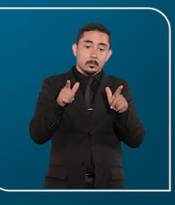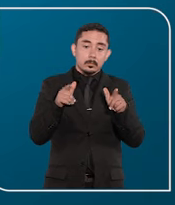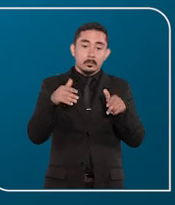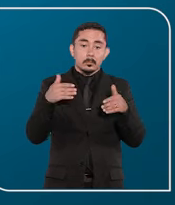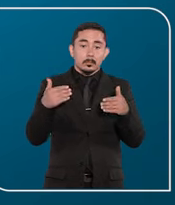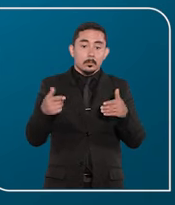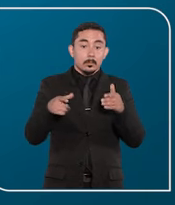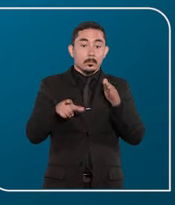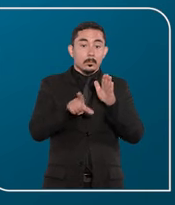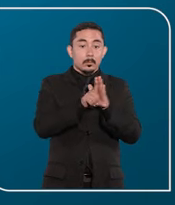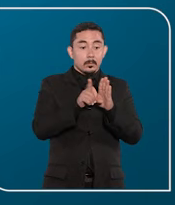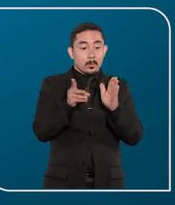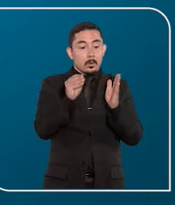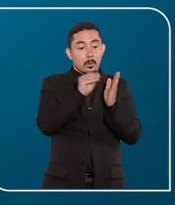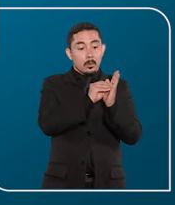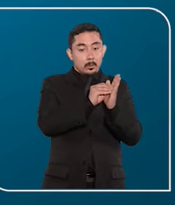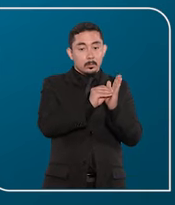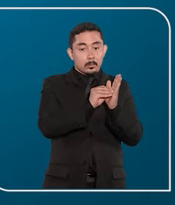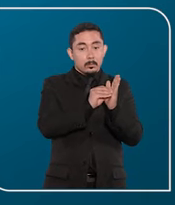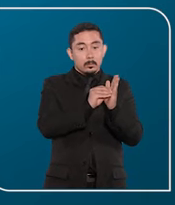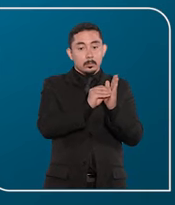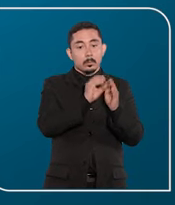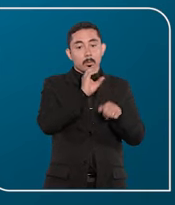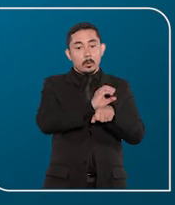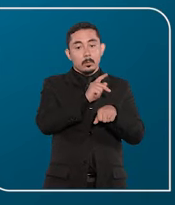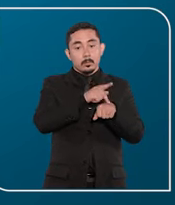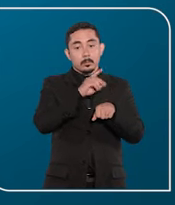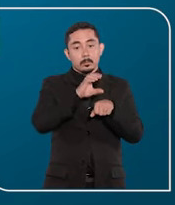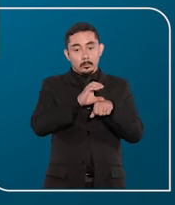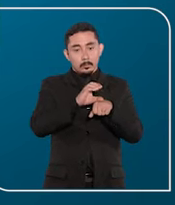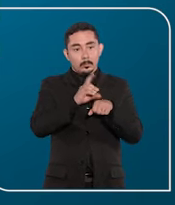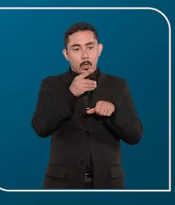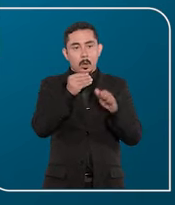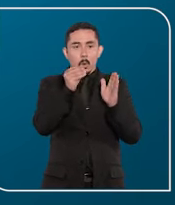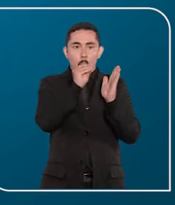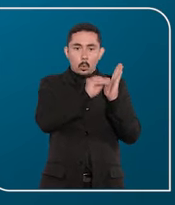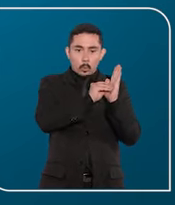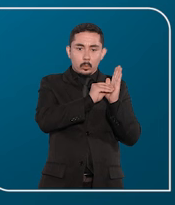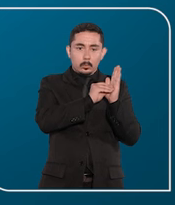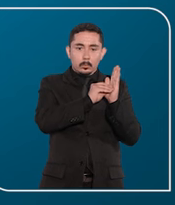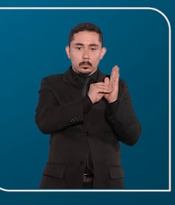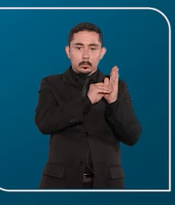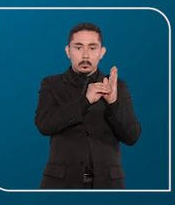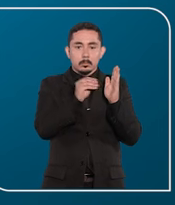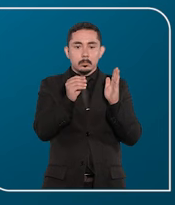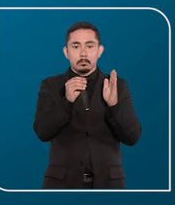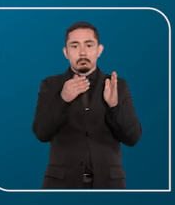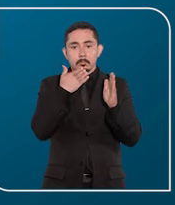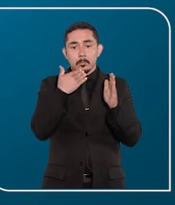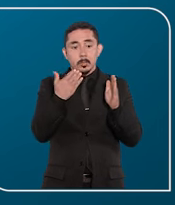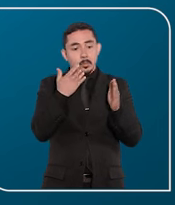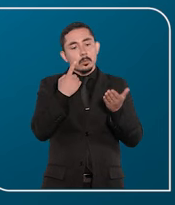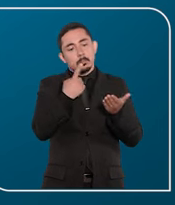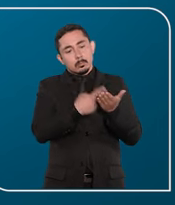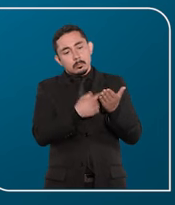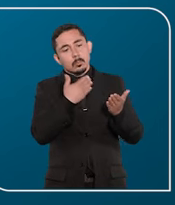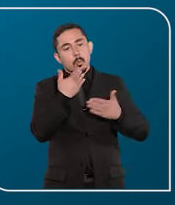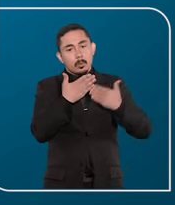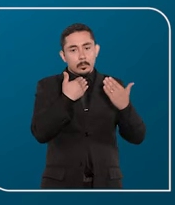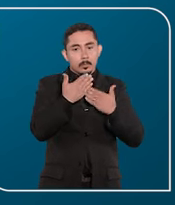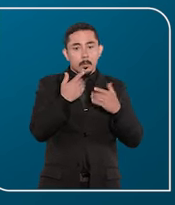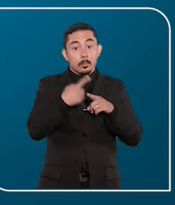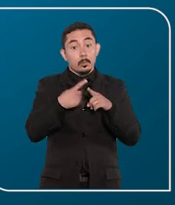legislador inseriu no Código de Processo Civil, né, meio à força, né, uma audiência de mediação ou conciliação, para que a gente se